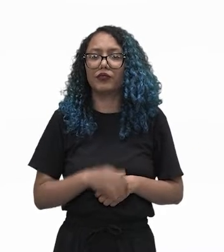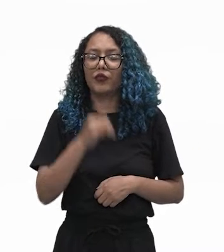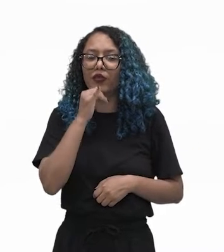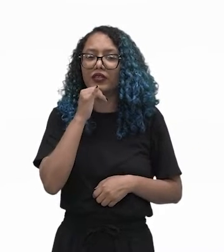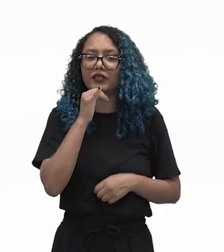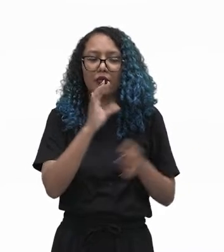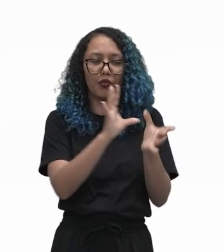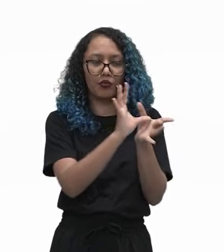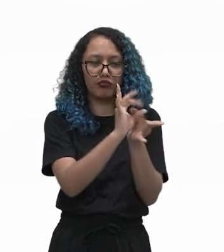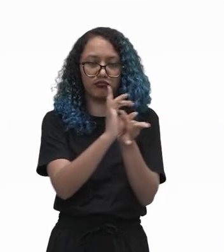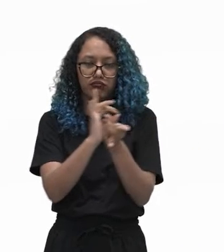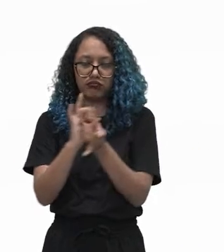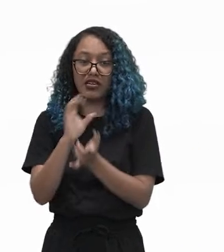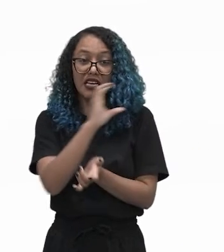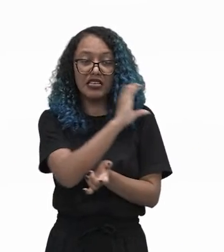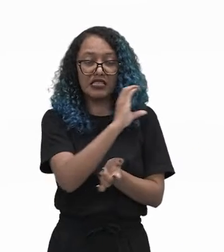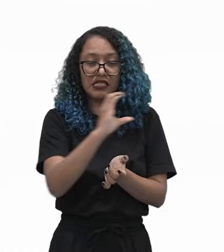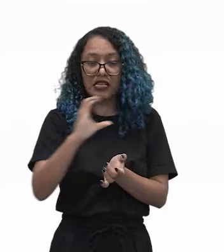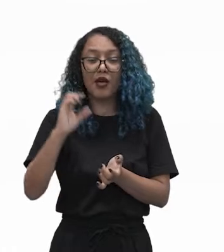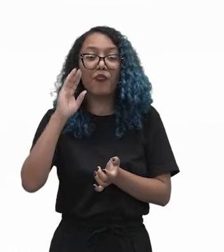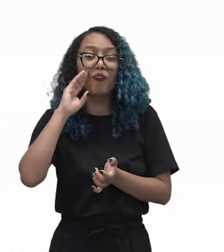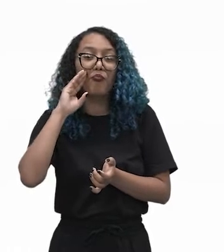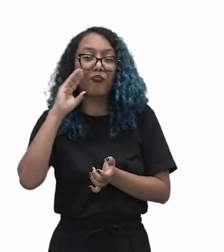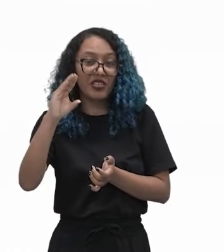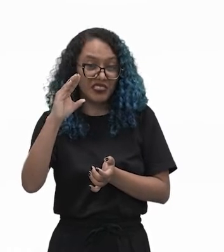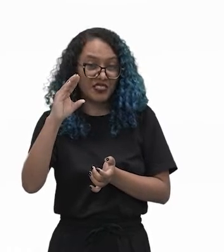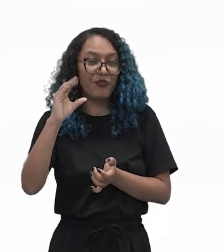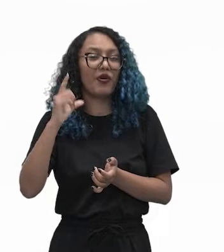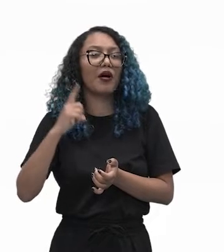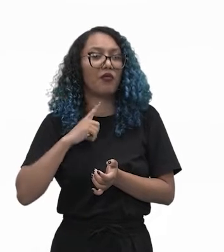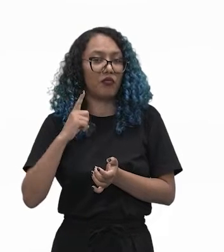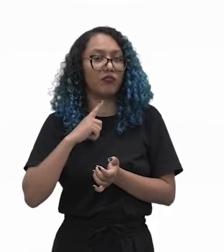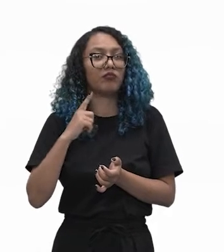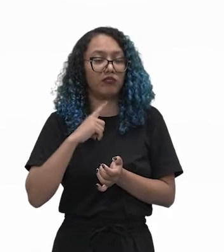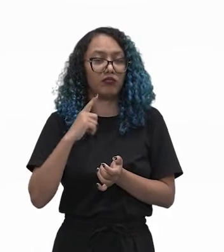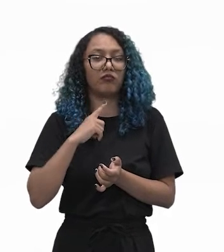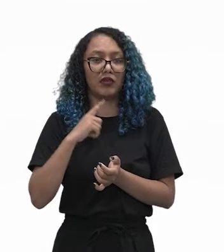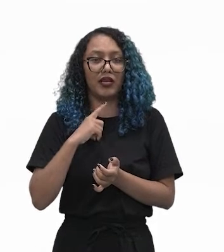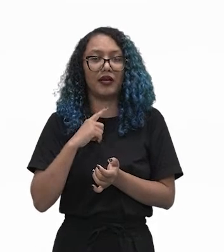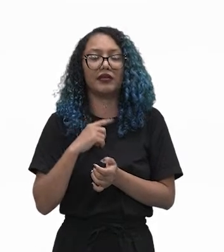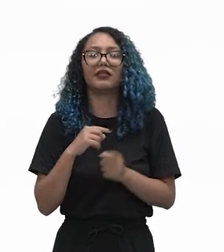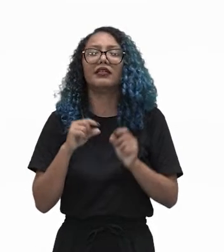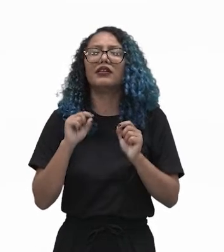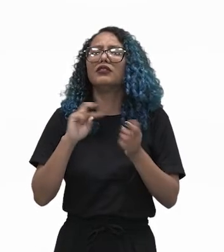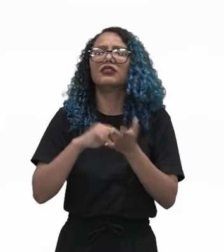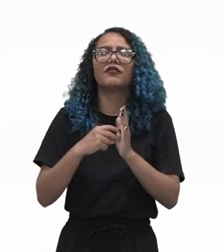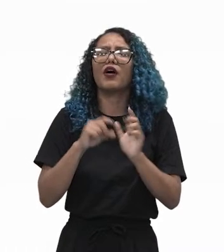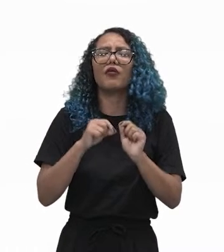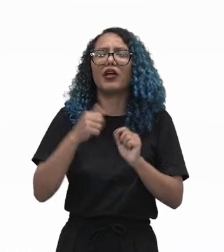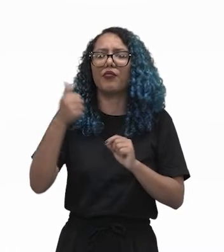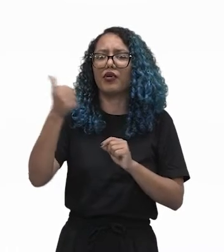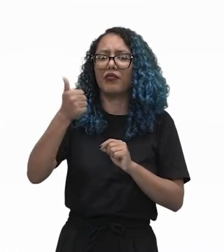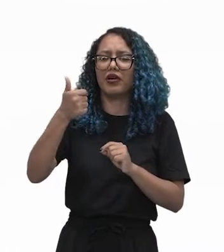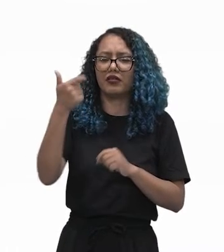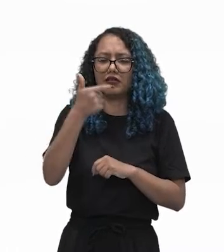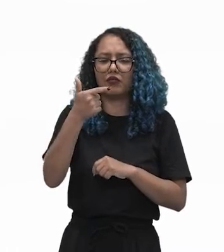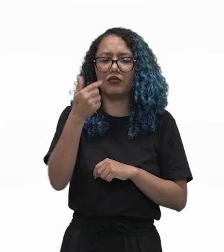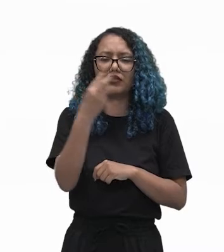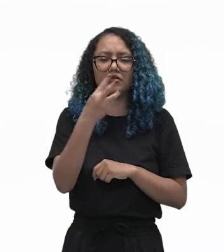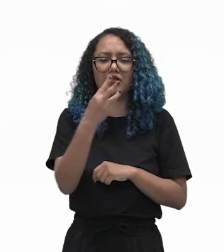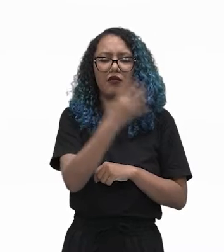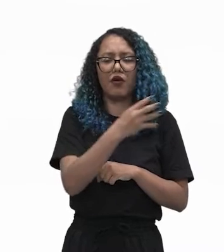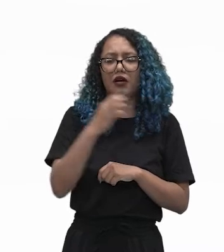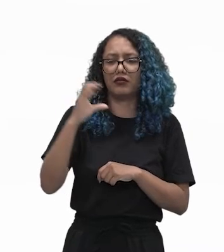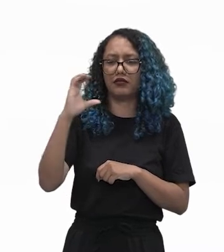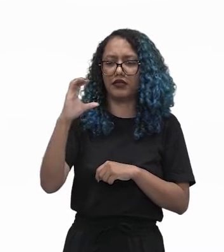uma principal. Professor, o que é cadeia principal? É uma sequência de átomos de carbono, você numera e